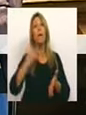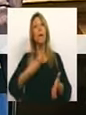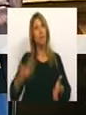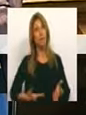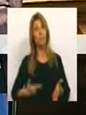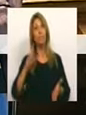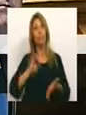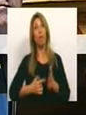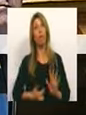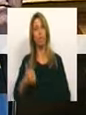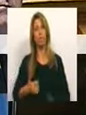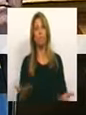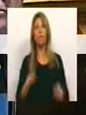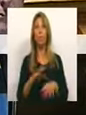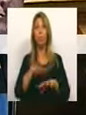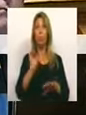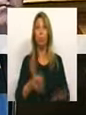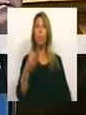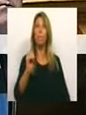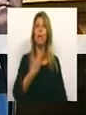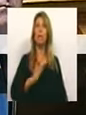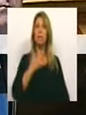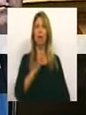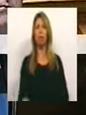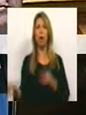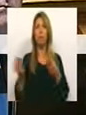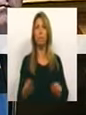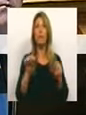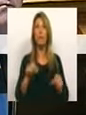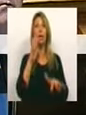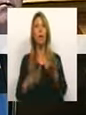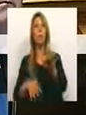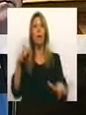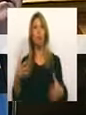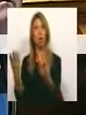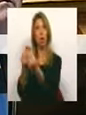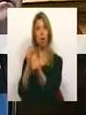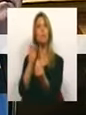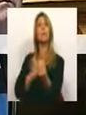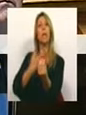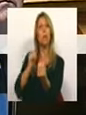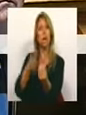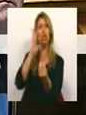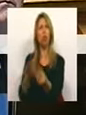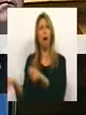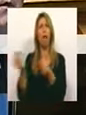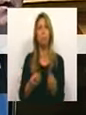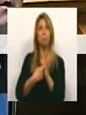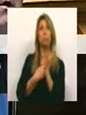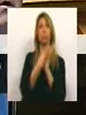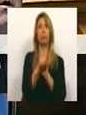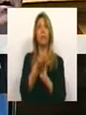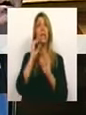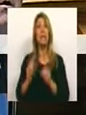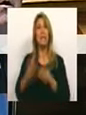nesse sentido que o PSD já apresentou a este Parlamento, juntamente com o CDS, um conjunto de iniciativas